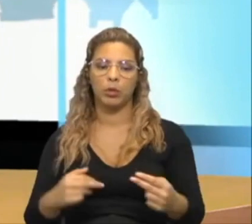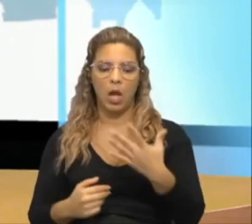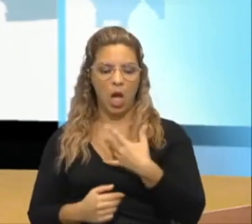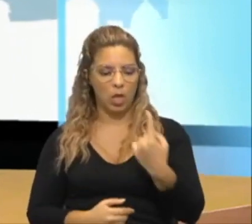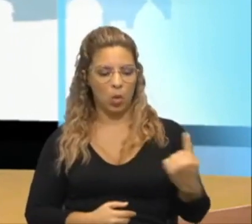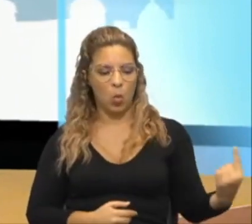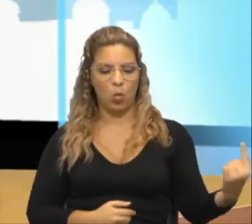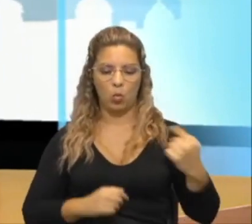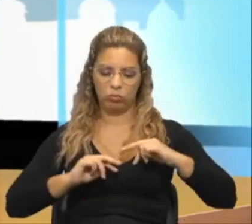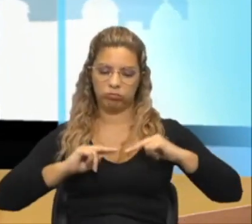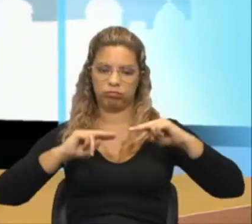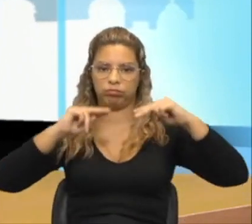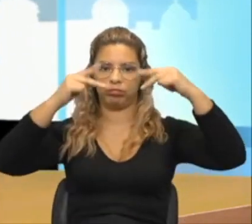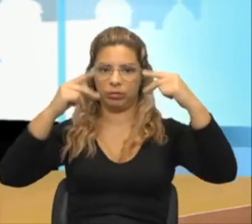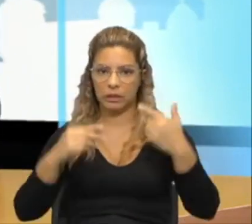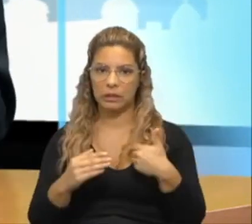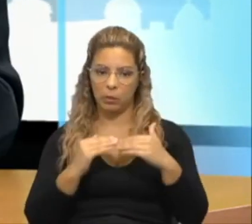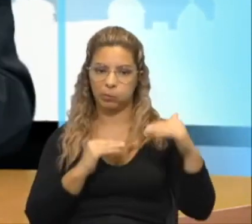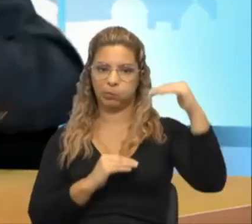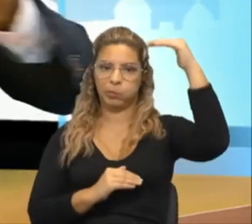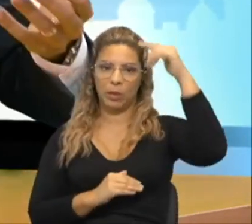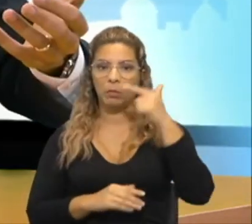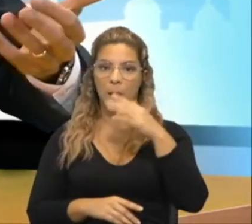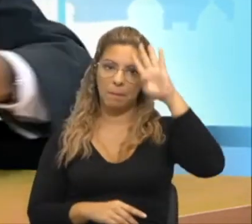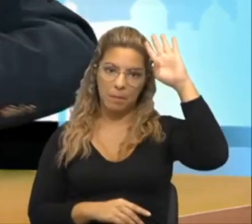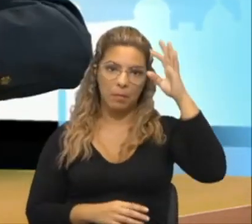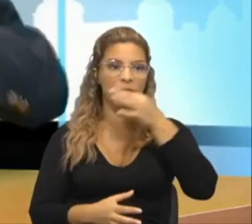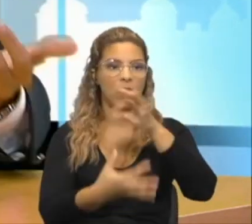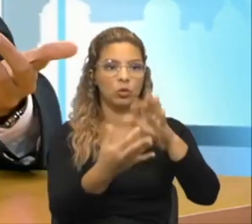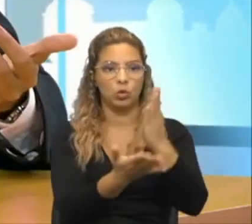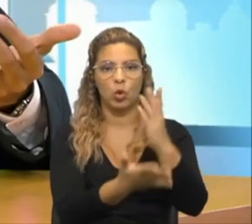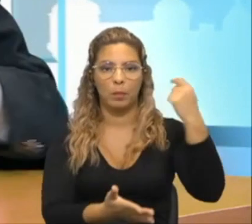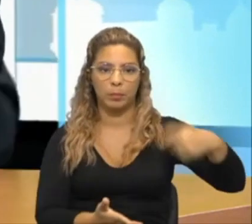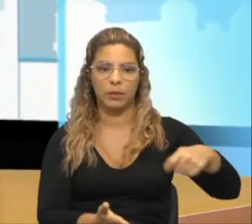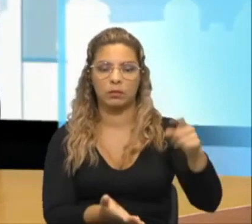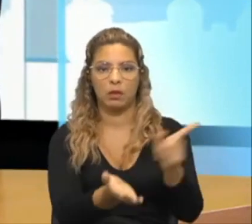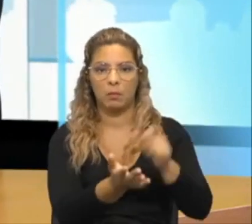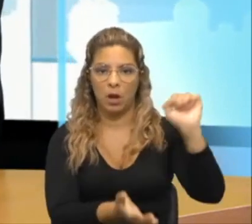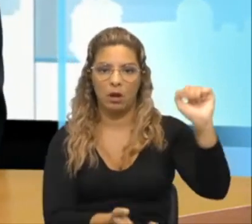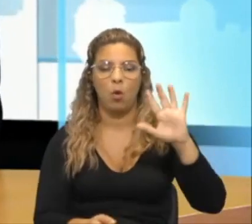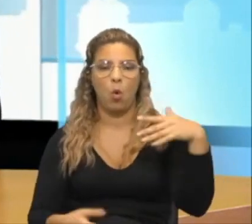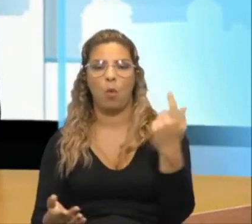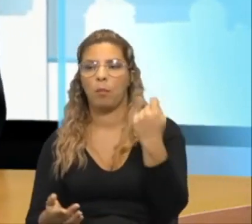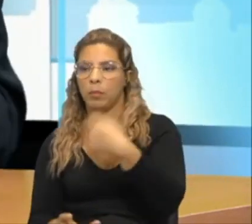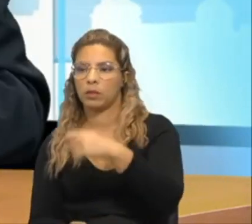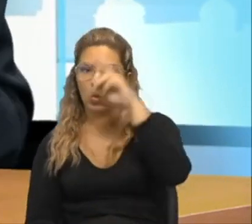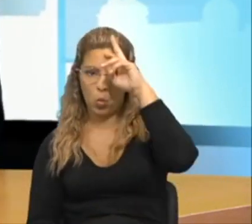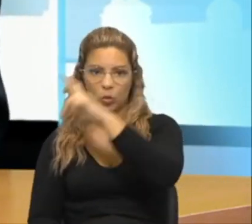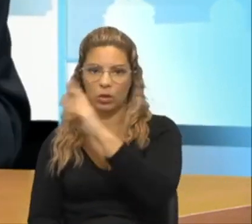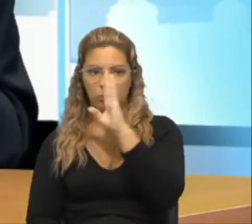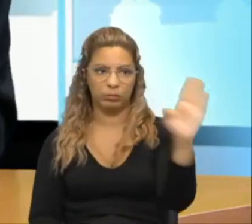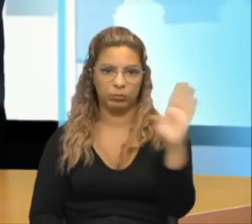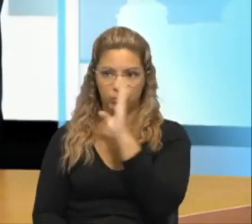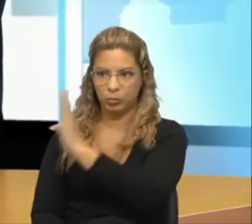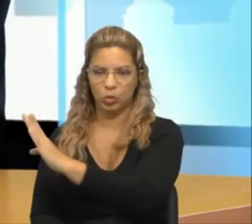de baixo para cima. Por isso o Papa não estava só a falar para o Presidente dos Estados Unidos, nem para o Presidente da Rússia. O Papa estava a falar para cada um de nós, para que se